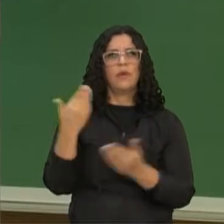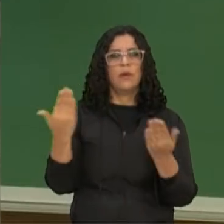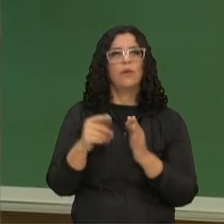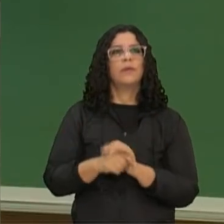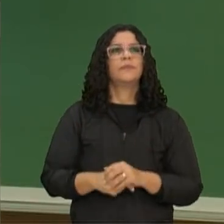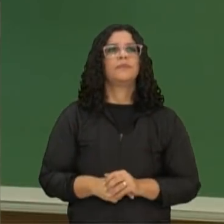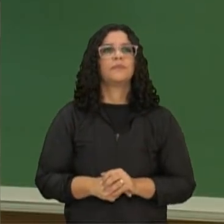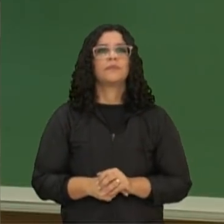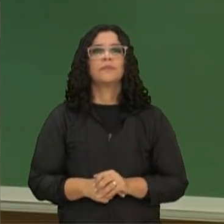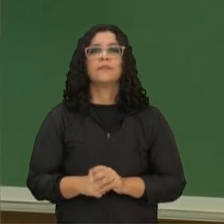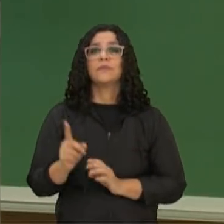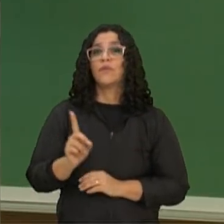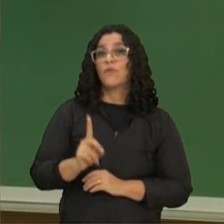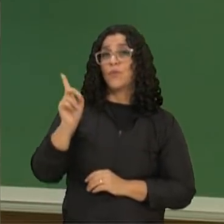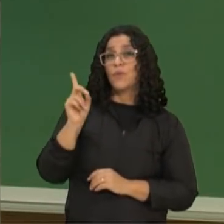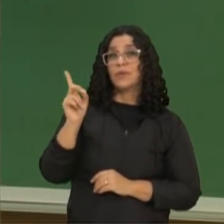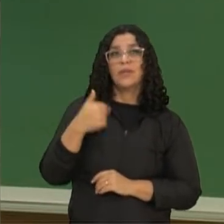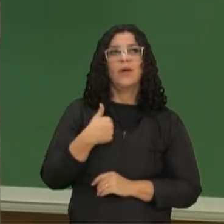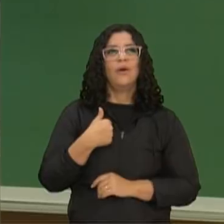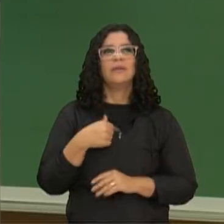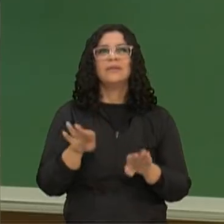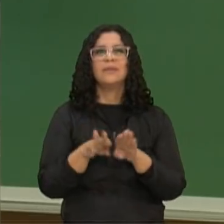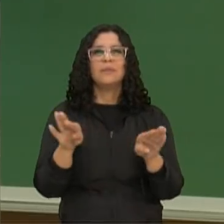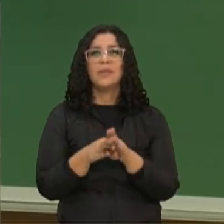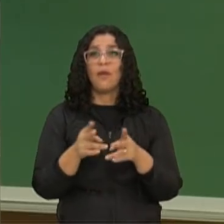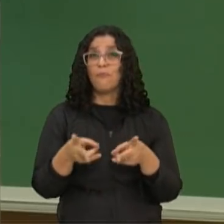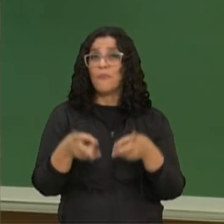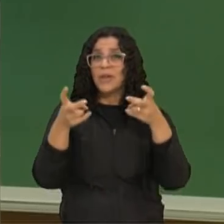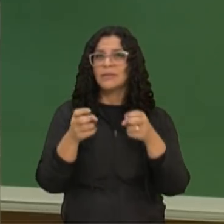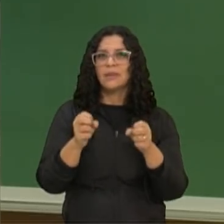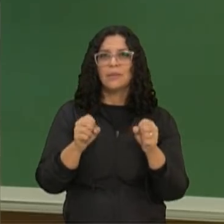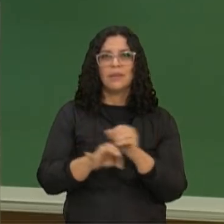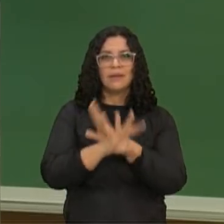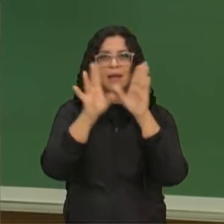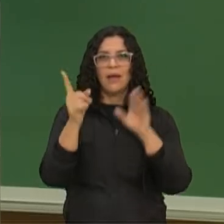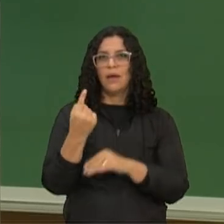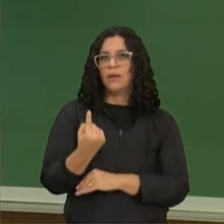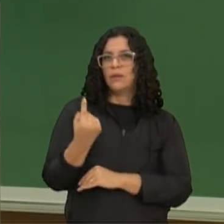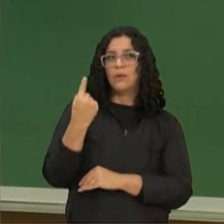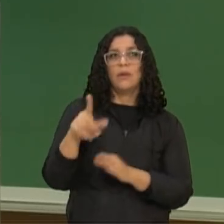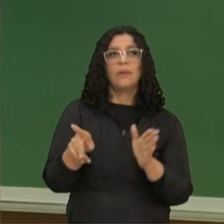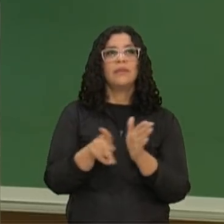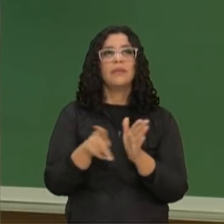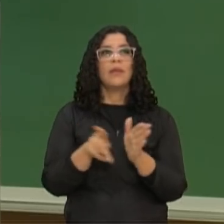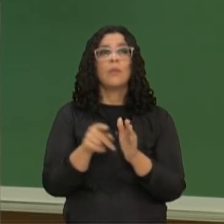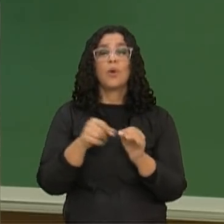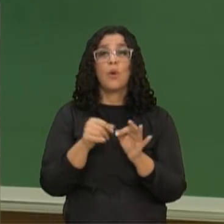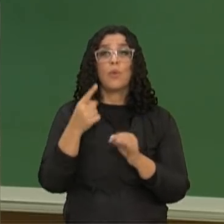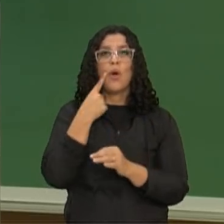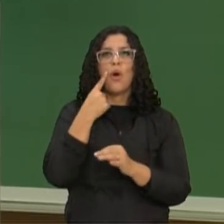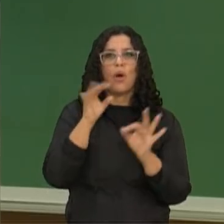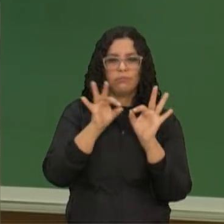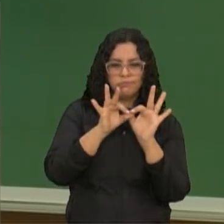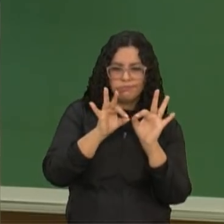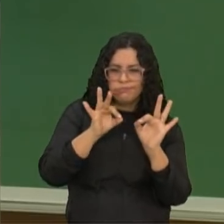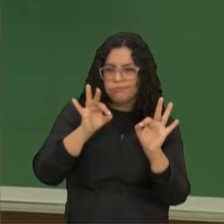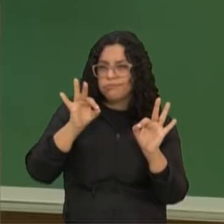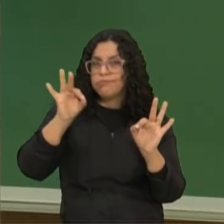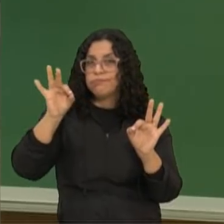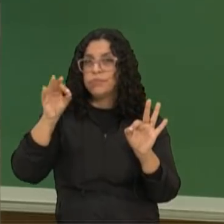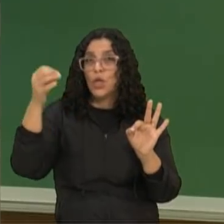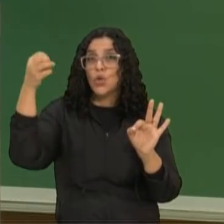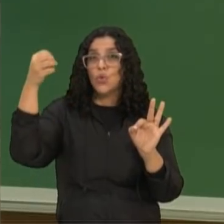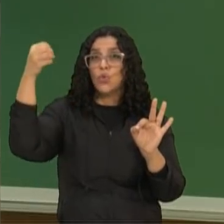ali até a nossa próxima tela. E aqui fica nítido essa observação. Perceba que esse feixe luminoso, a entrada que ele está